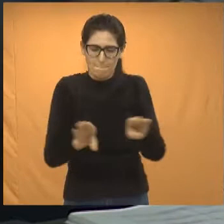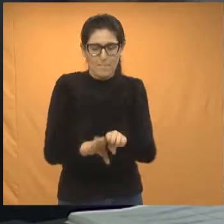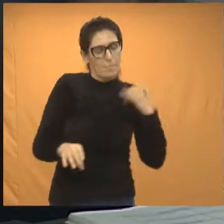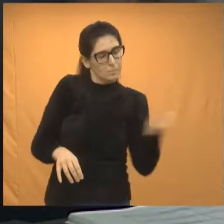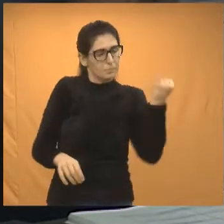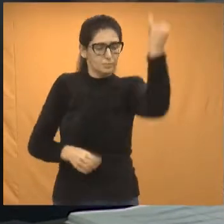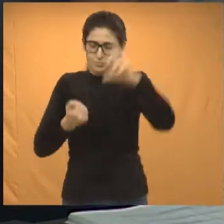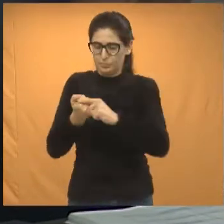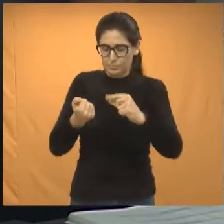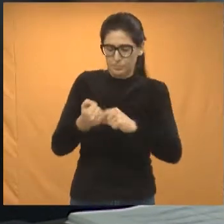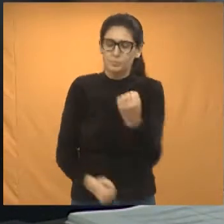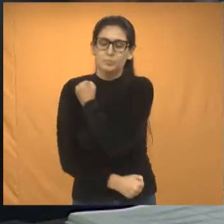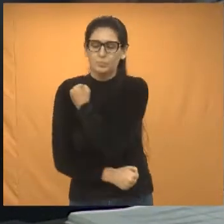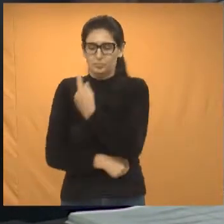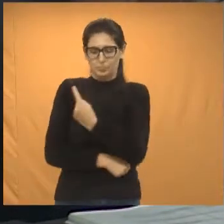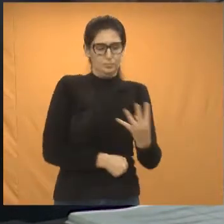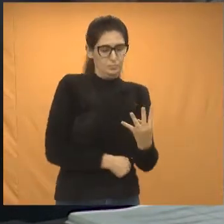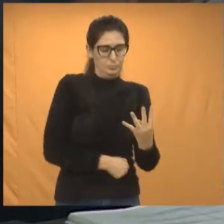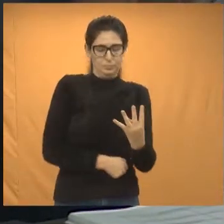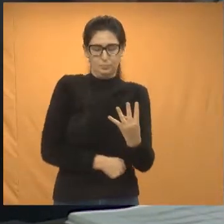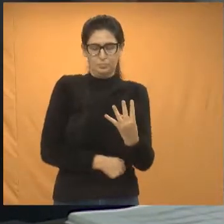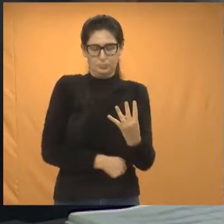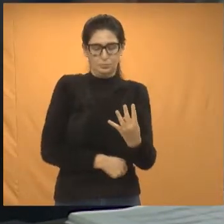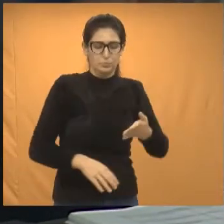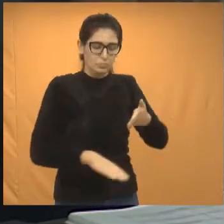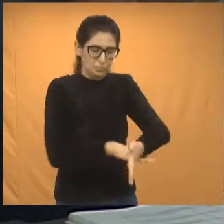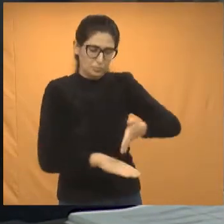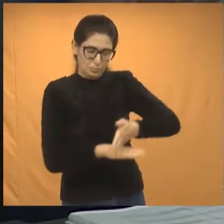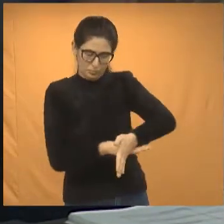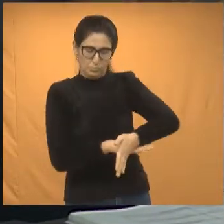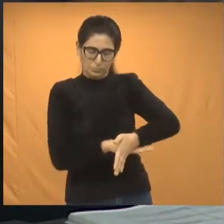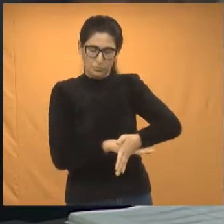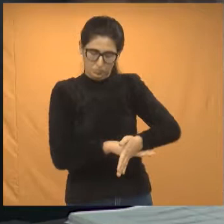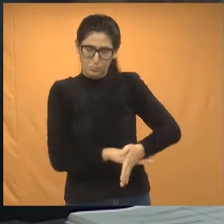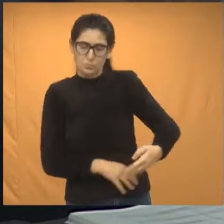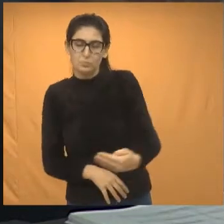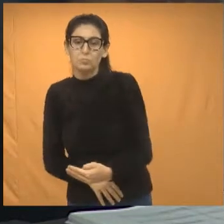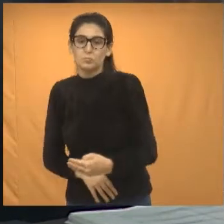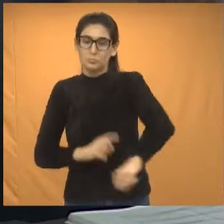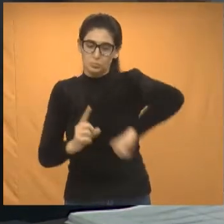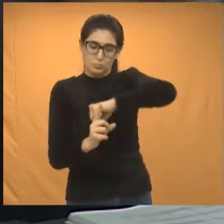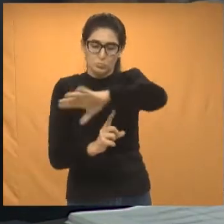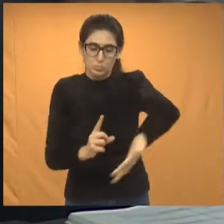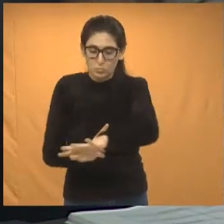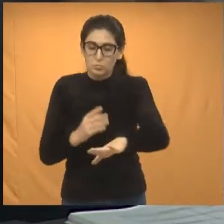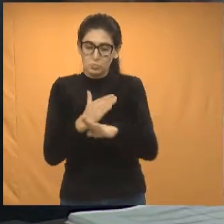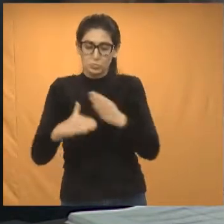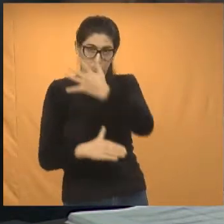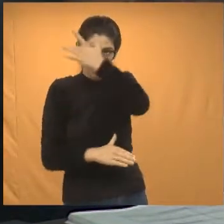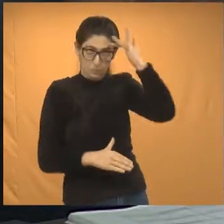está no artigo 14, que é a participação pública. Então vai ser assegurado a todo cidadão